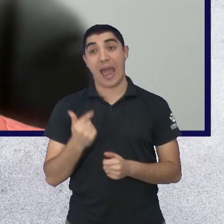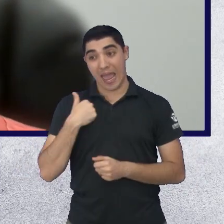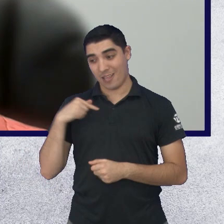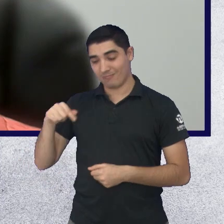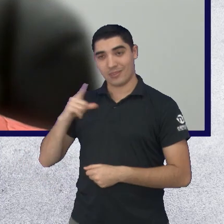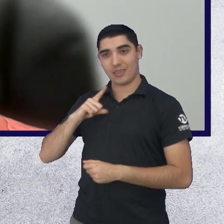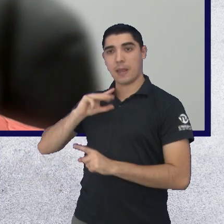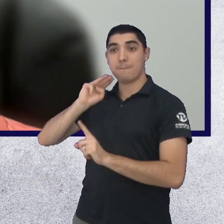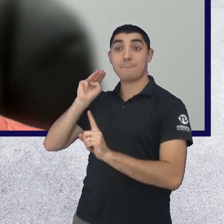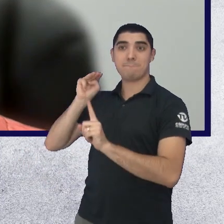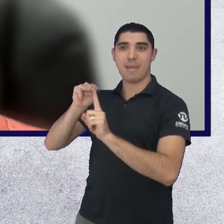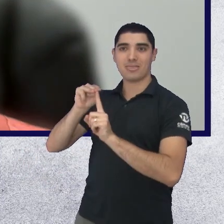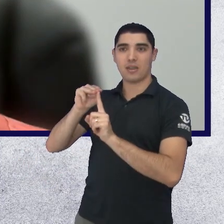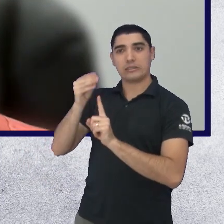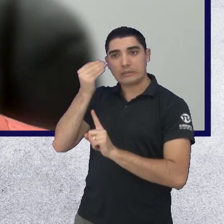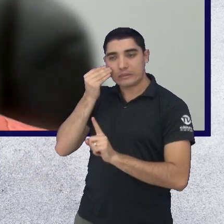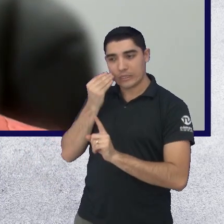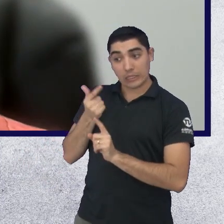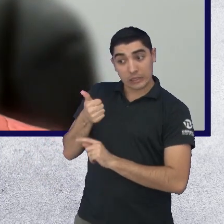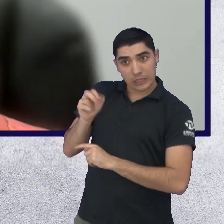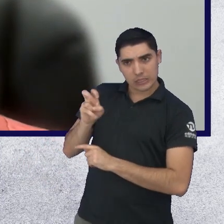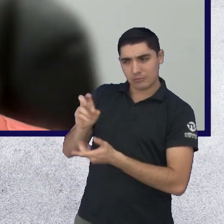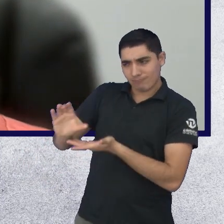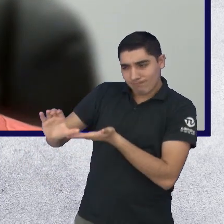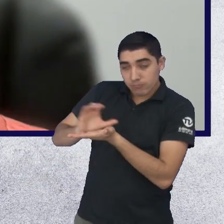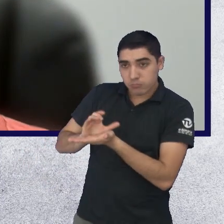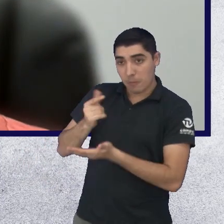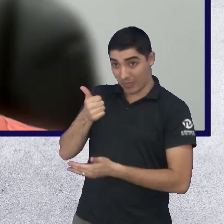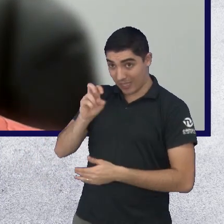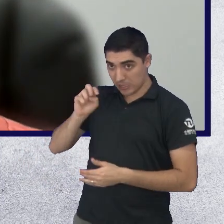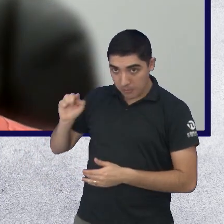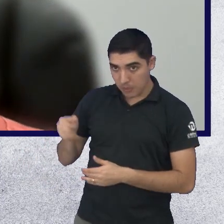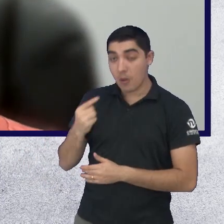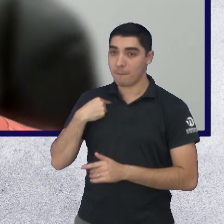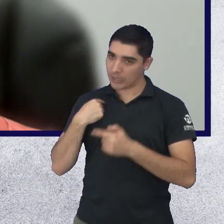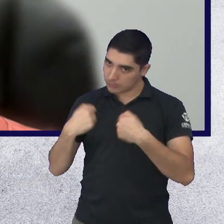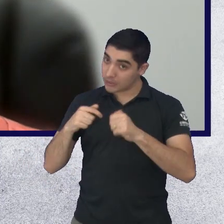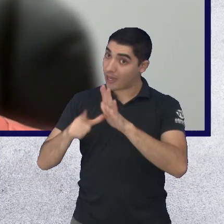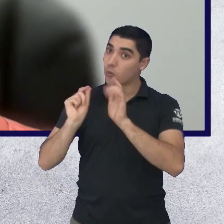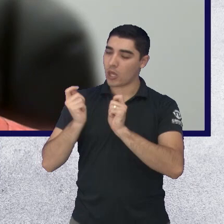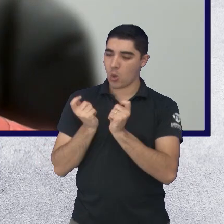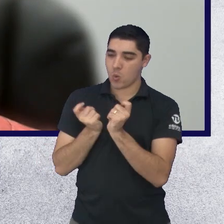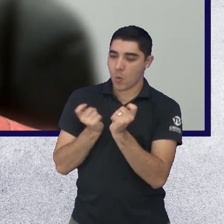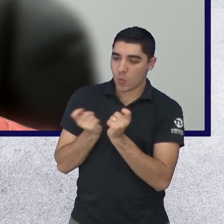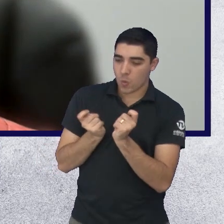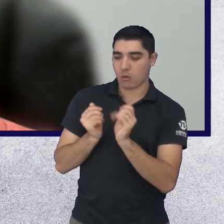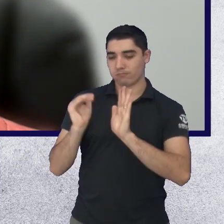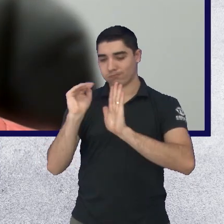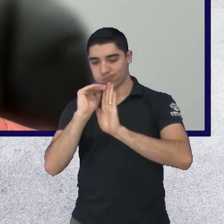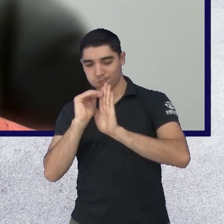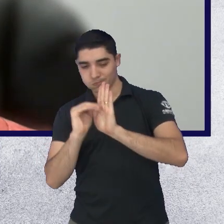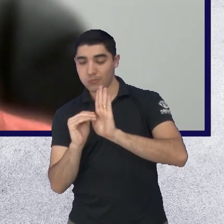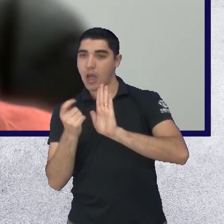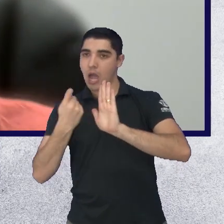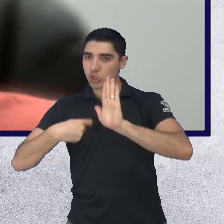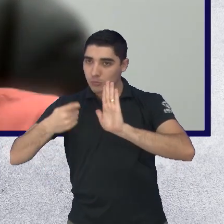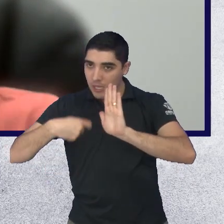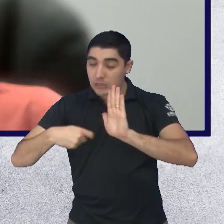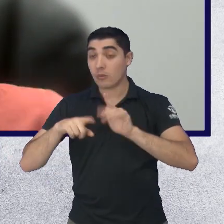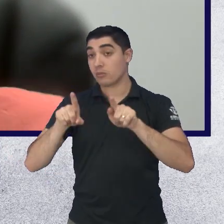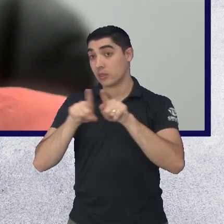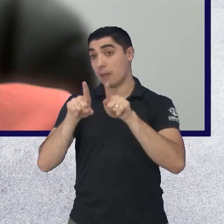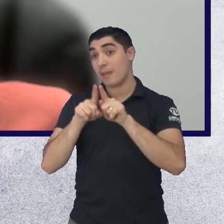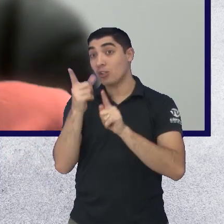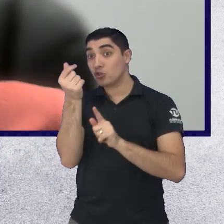tenho que saber isso, né? E eu só sei disso fazendo controles e fazendo um acompanhamento financeiro, incluindo o fluxo de caixa